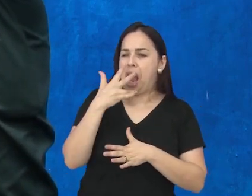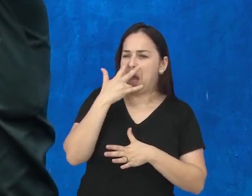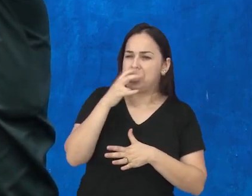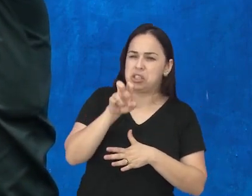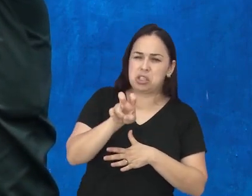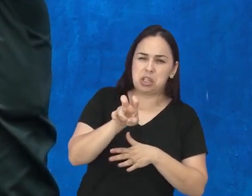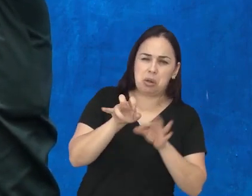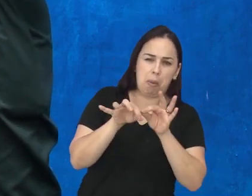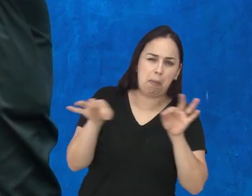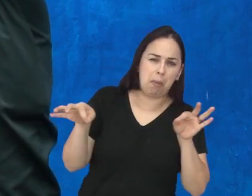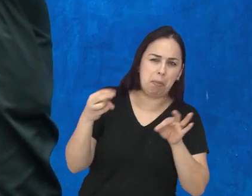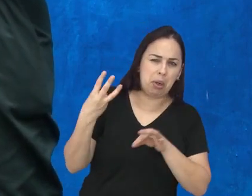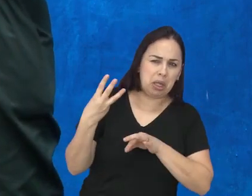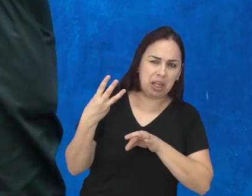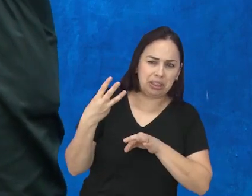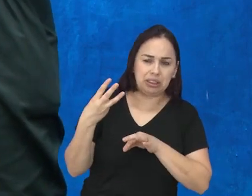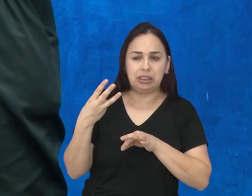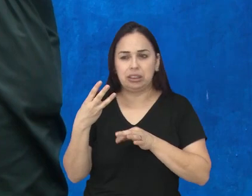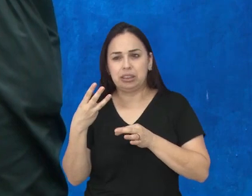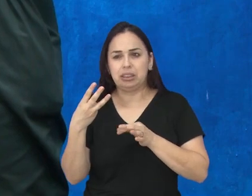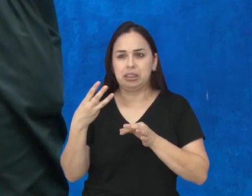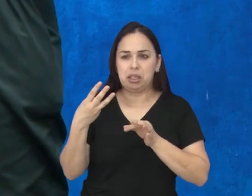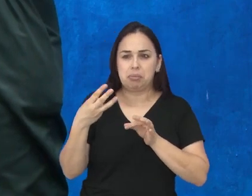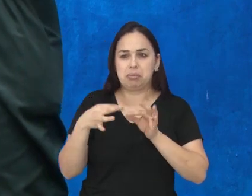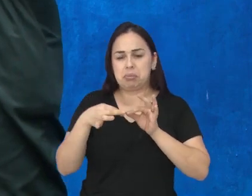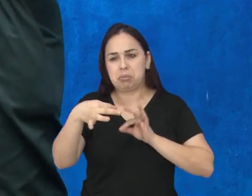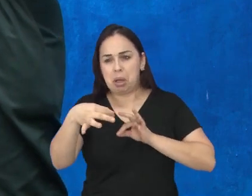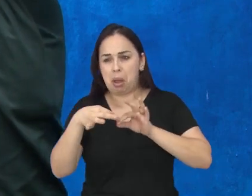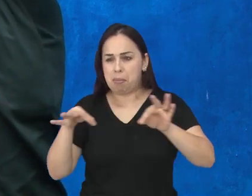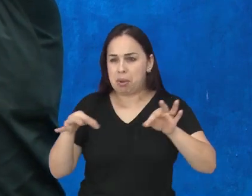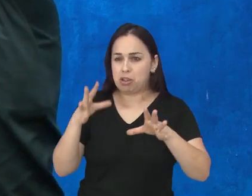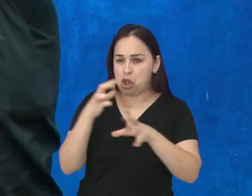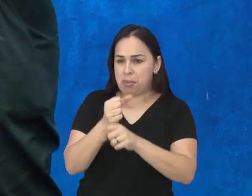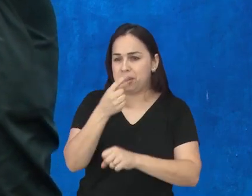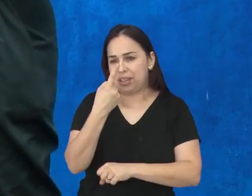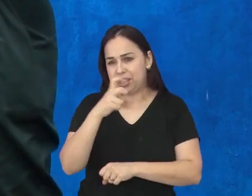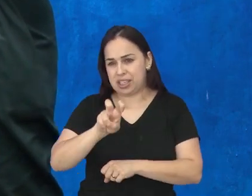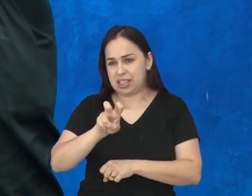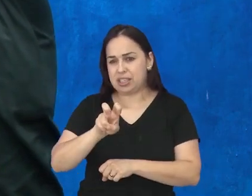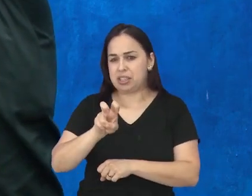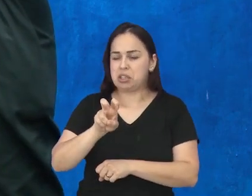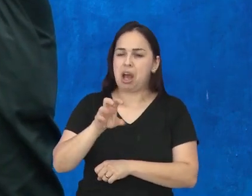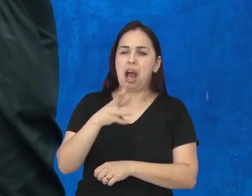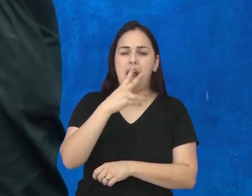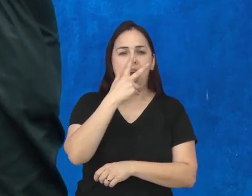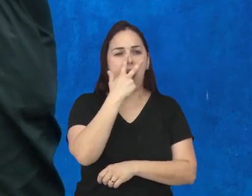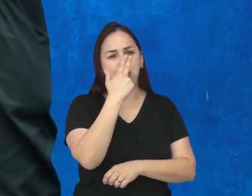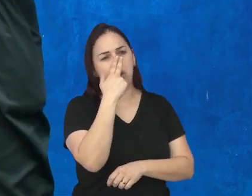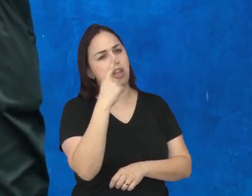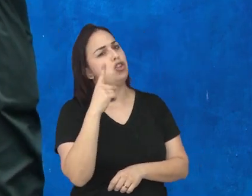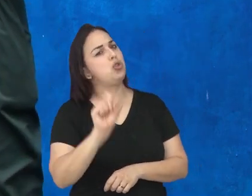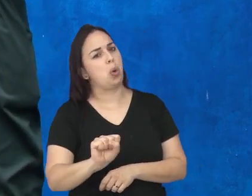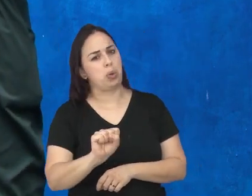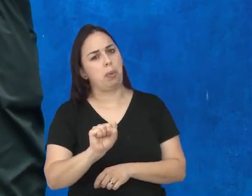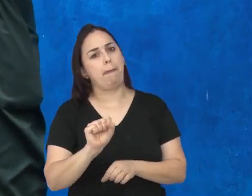5 por 3. Mais ou menos. 15 metros Um quadrados. pouco mais que isso. Acho que são 18 metros, se não me